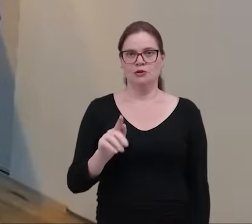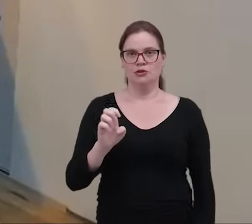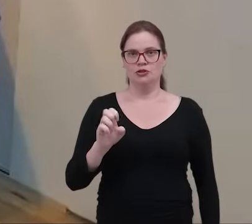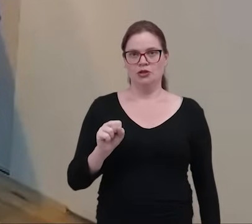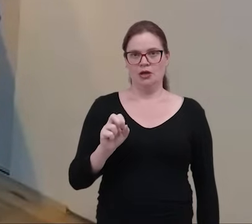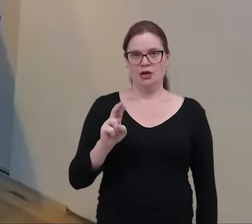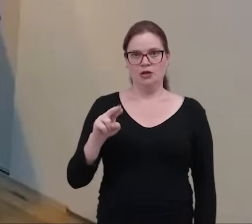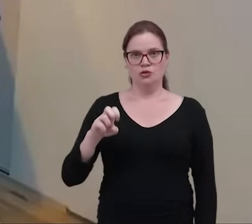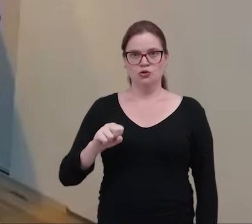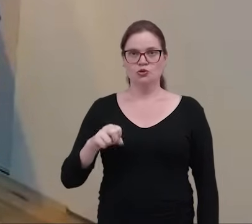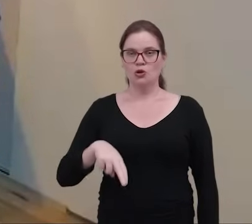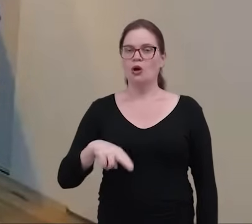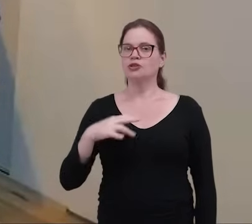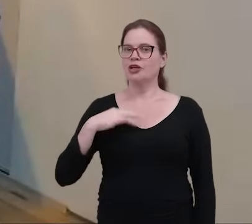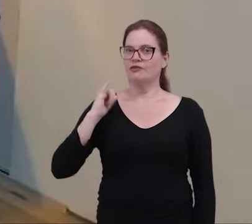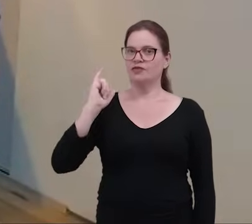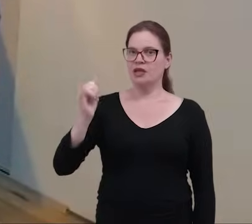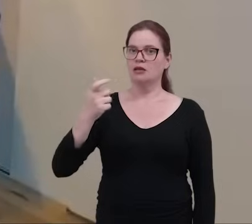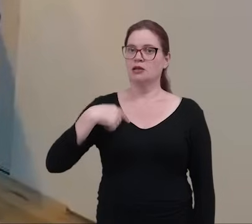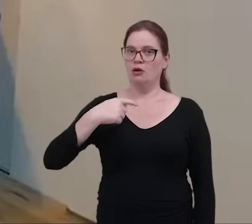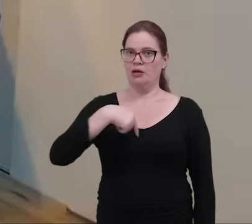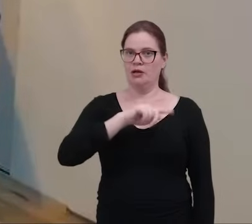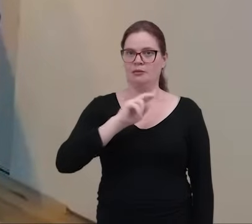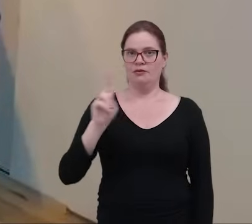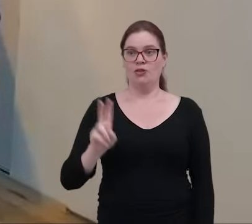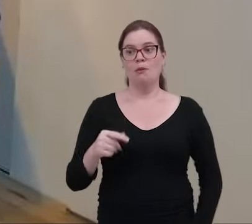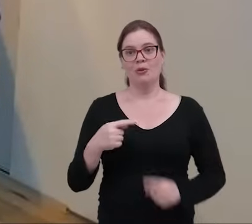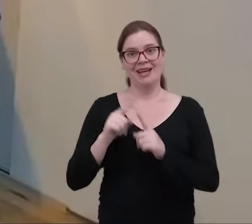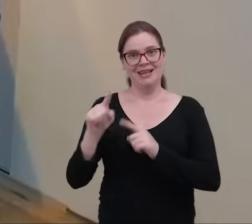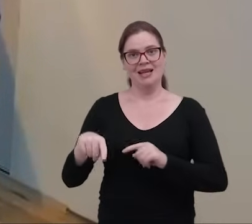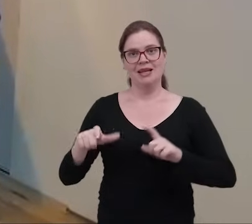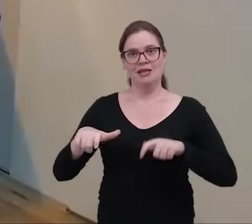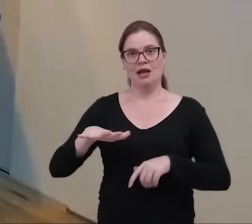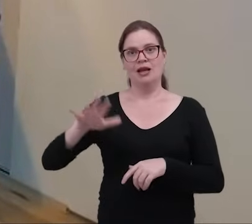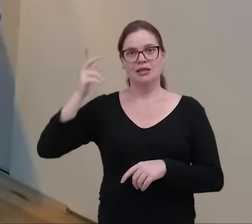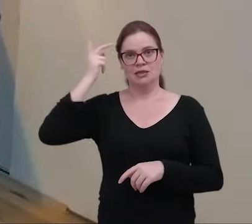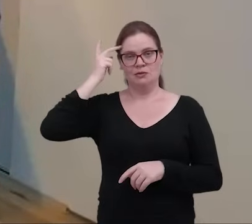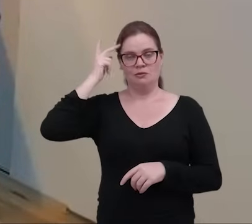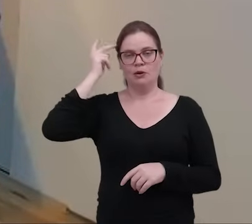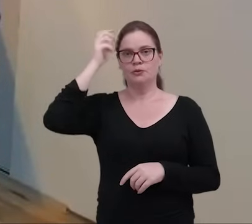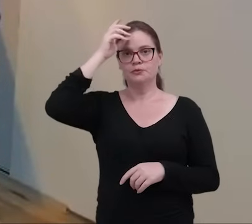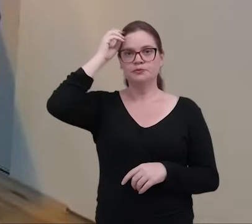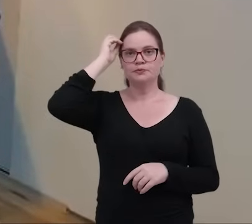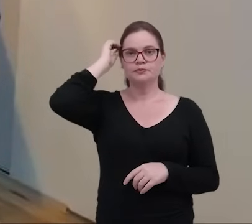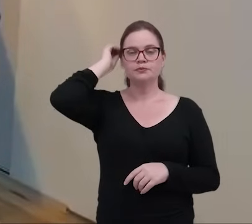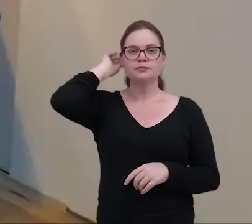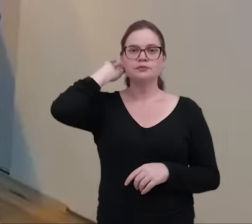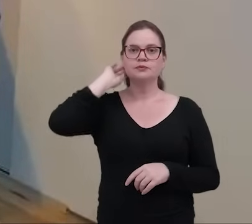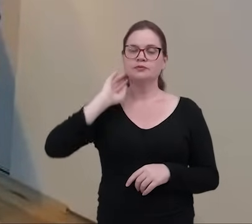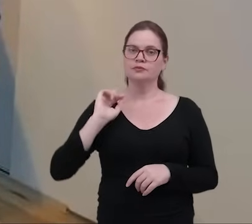ele que eu estava indo para a Venezuela, na época eu acho que ele coordenava a região de São Paulo, e ele então